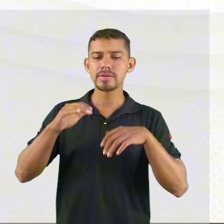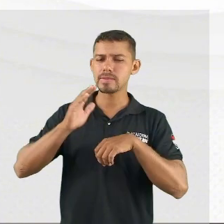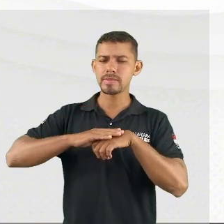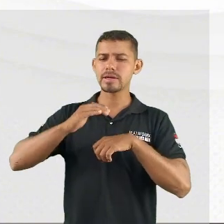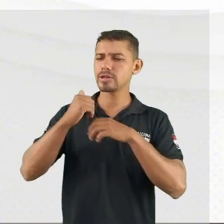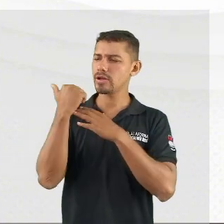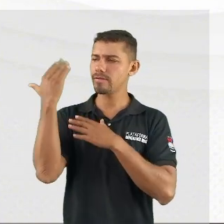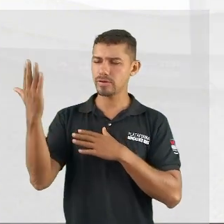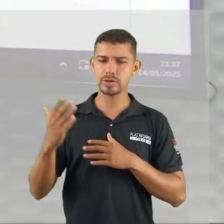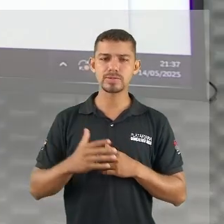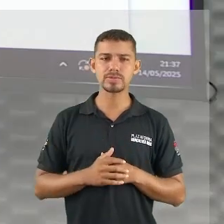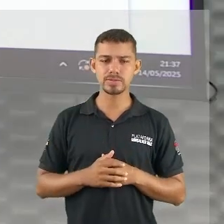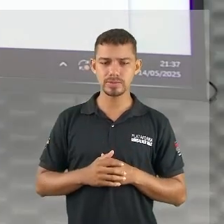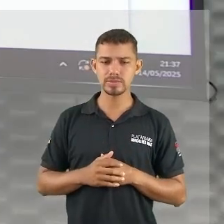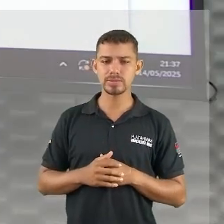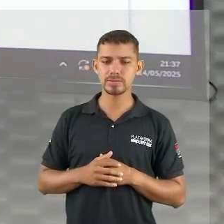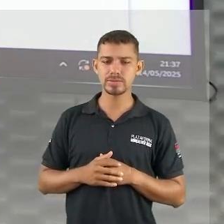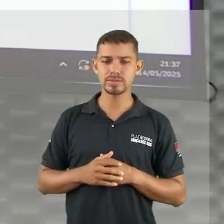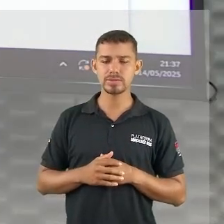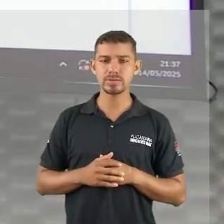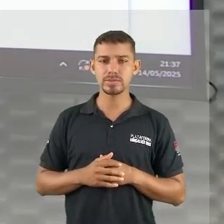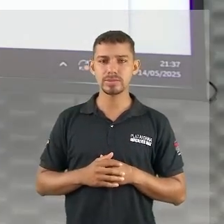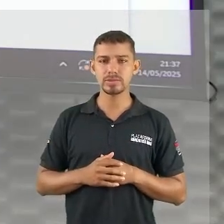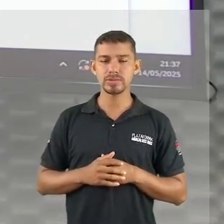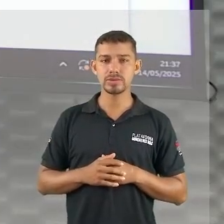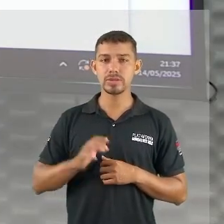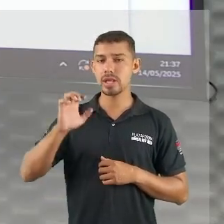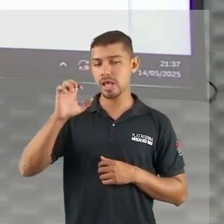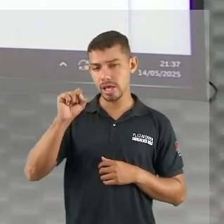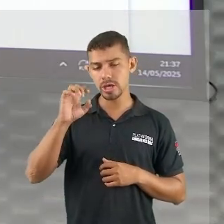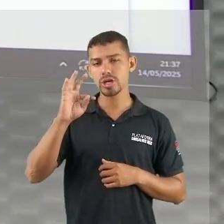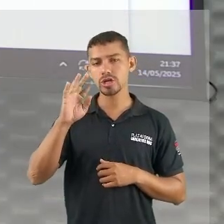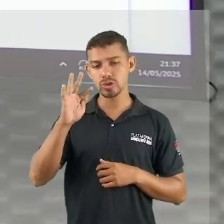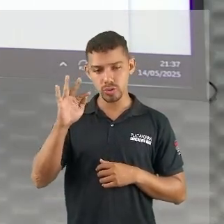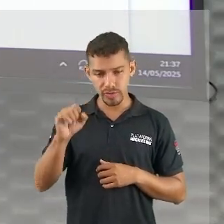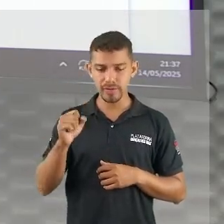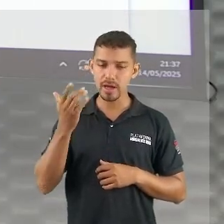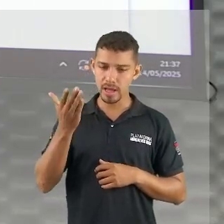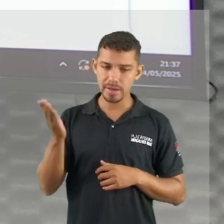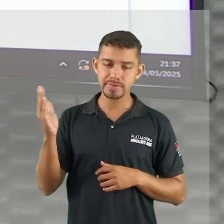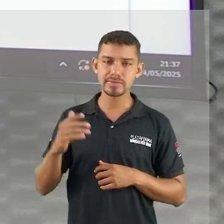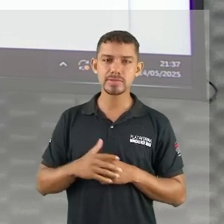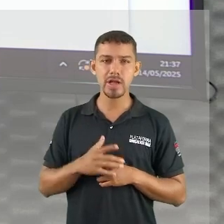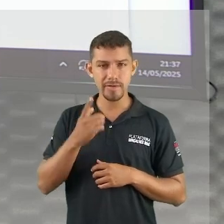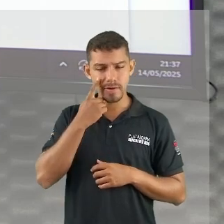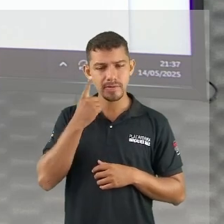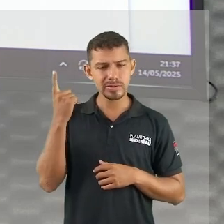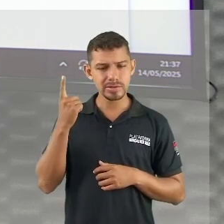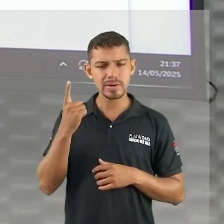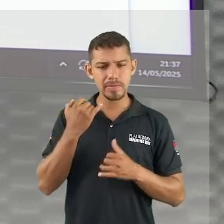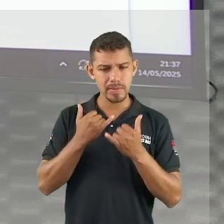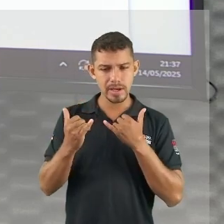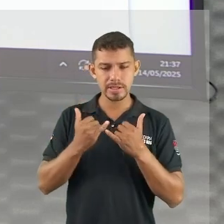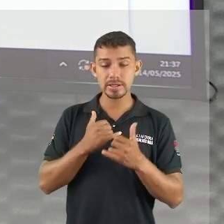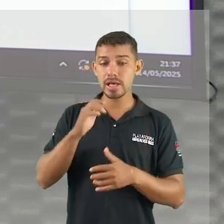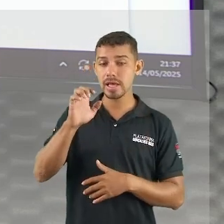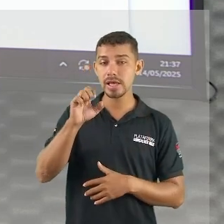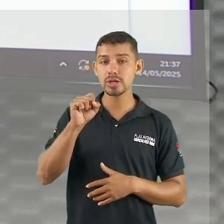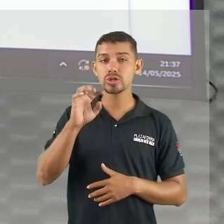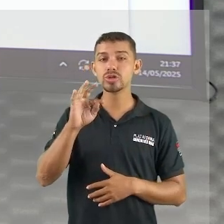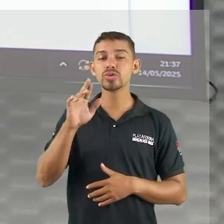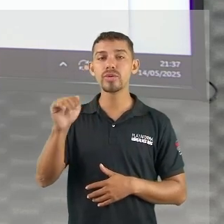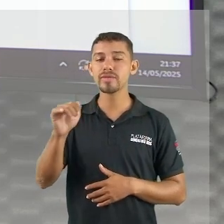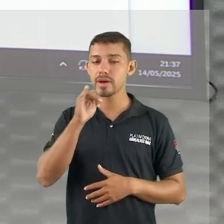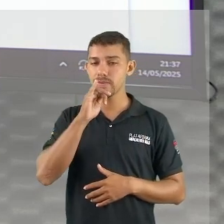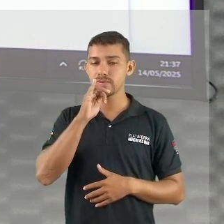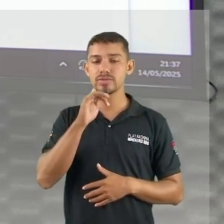do que do lado de fora, tá? Então as estufas funcionam assim, tá? Quer ver uma coisa que fica parecendo uma estufa? Você